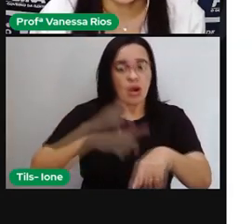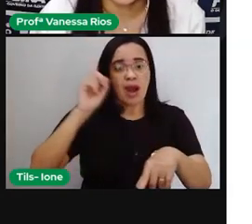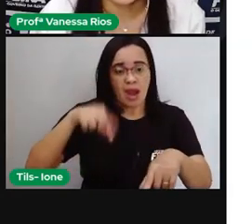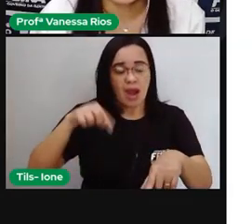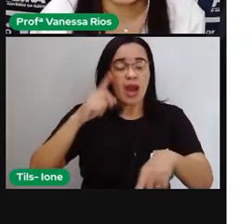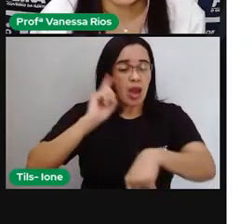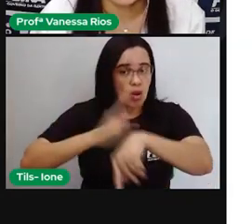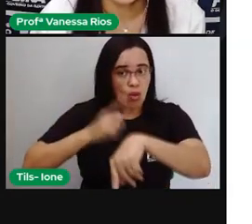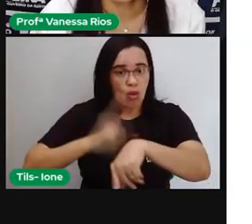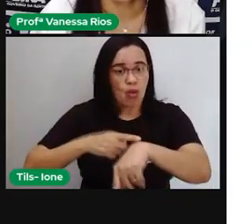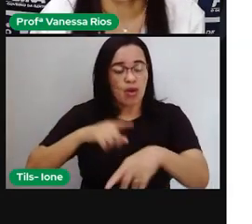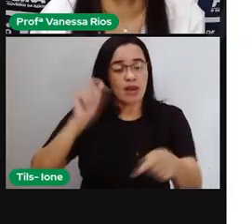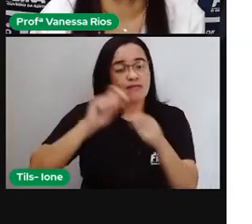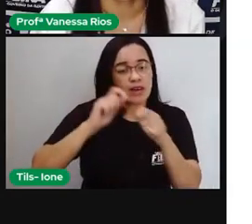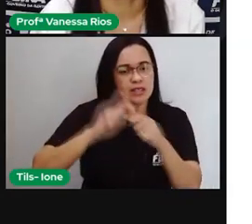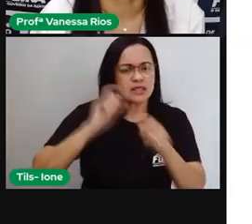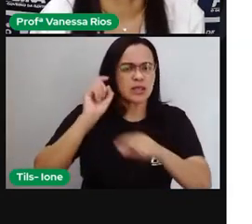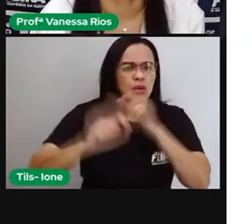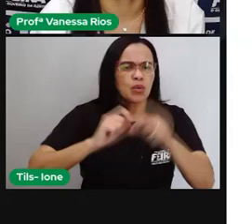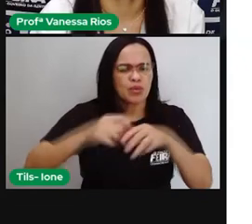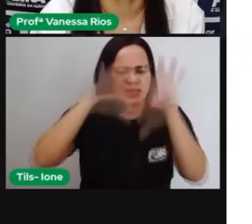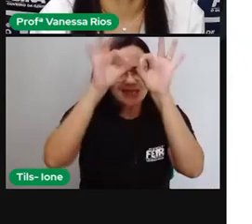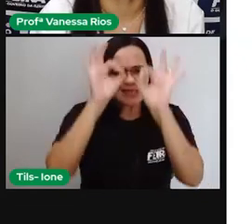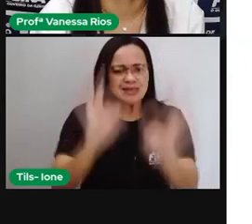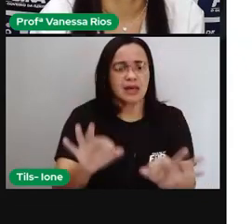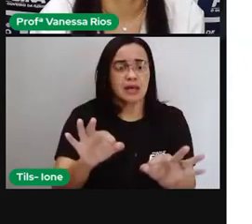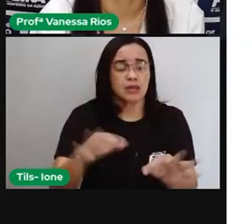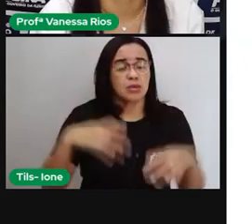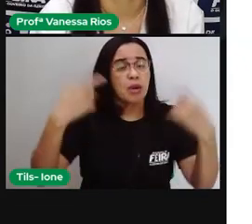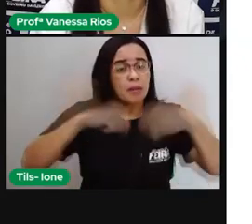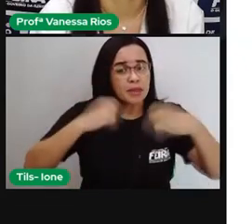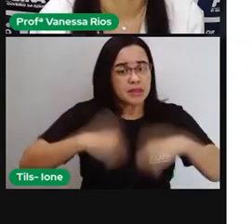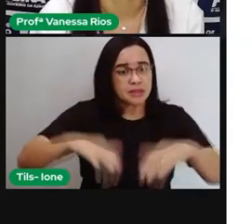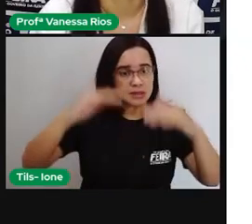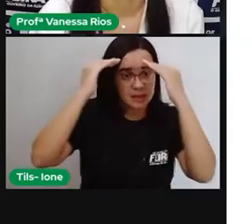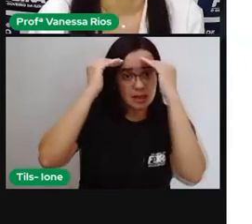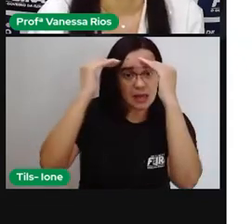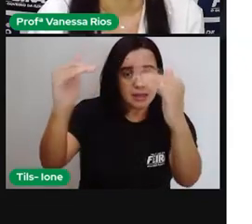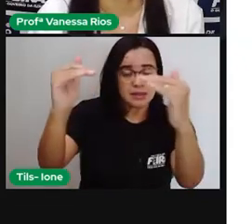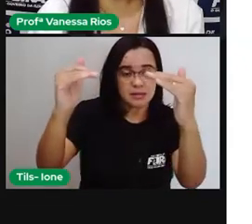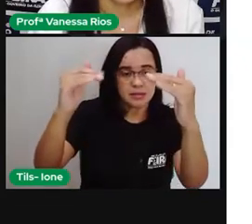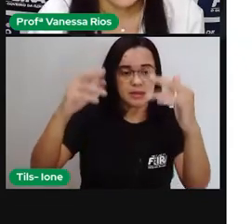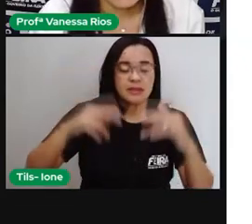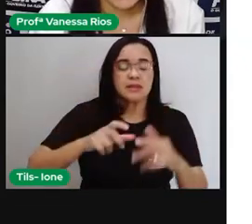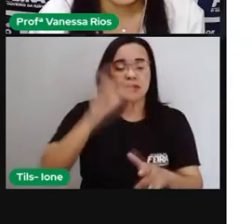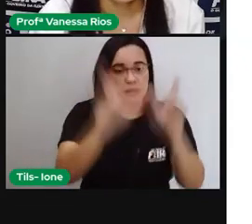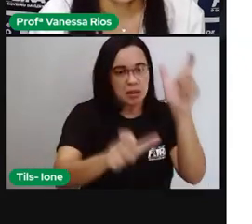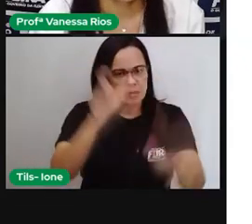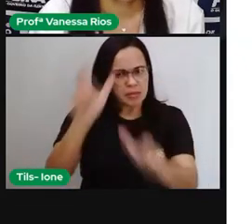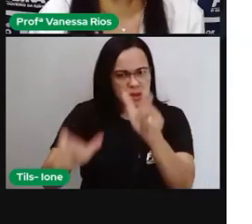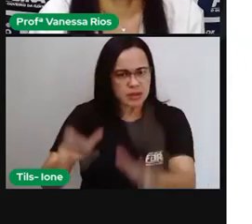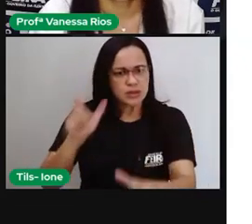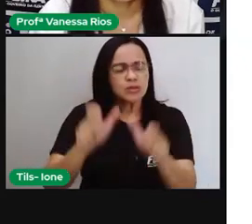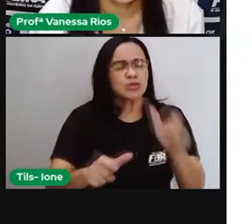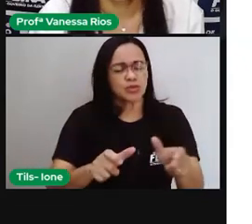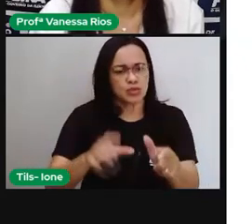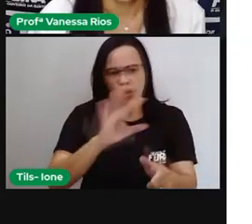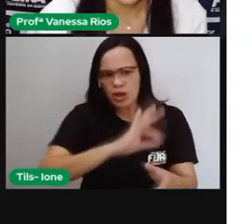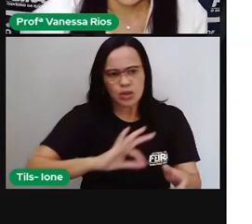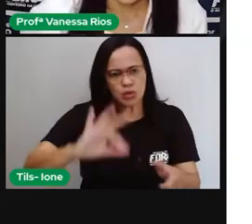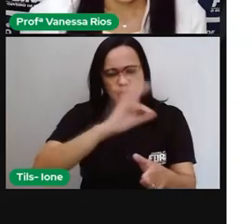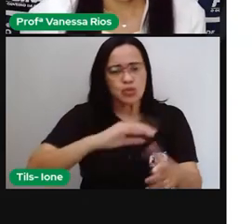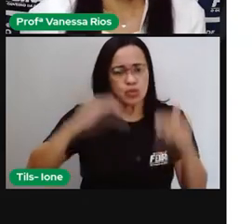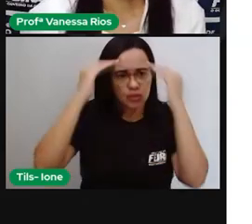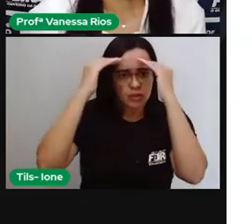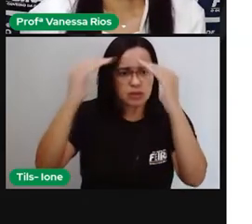as pessoas em meio aí à diversidade, às diferenças, é algo que você pode fazer a qualquer momento, até agora, não é?